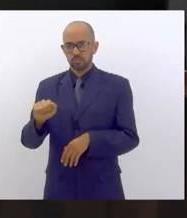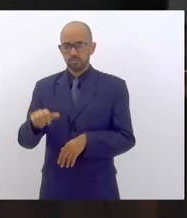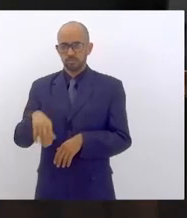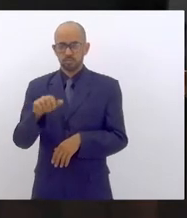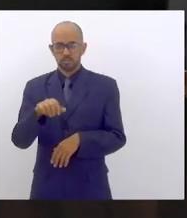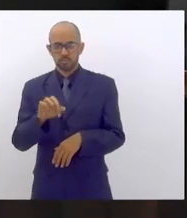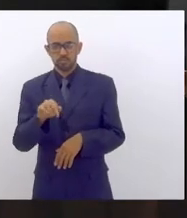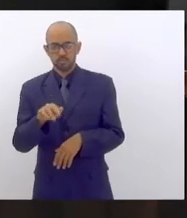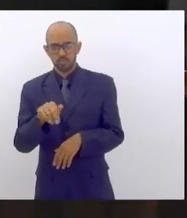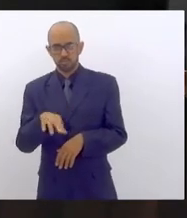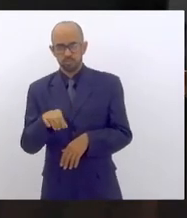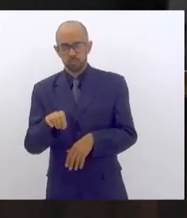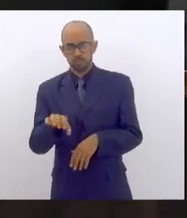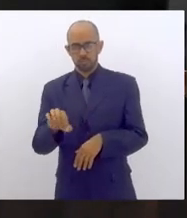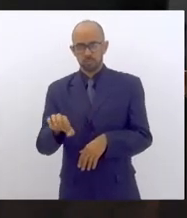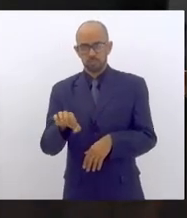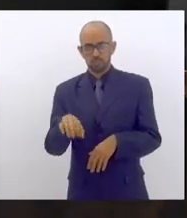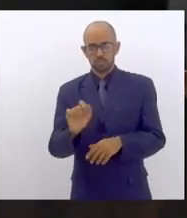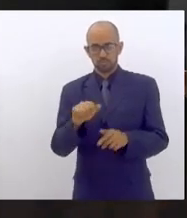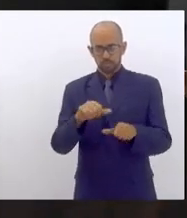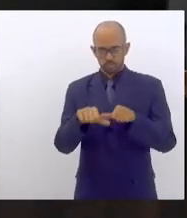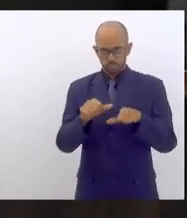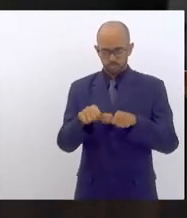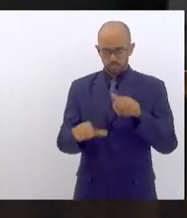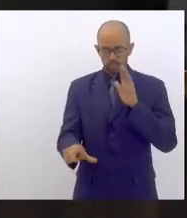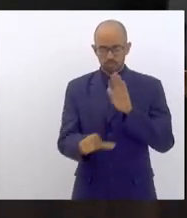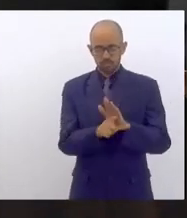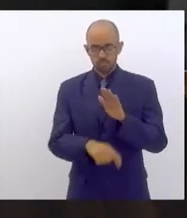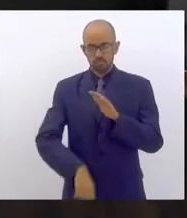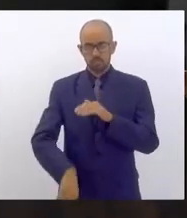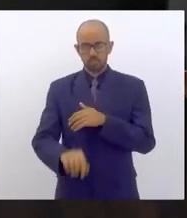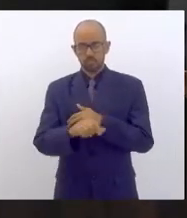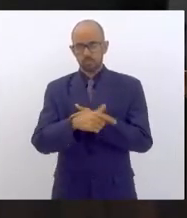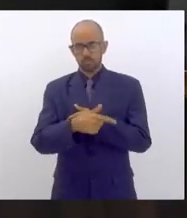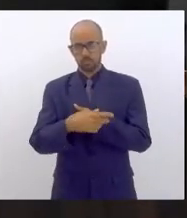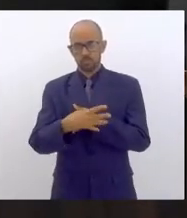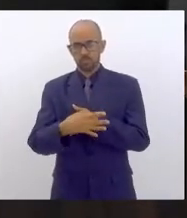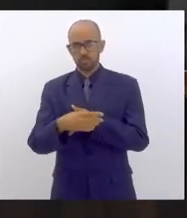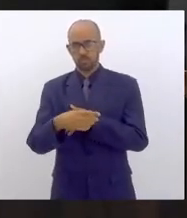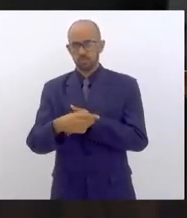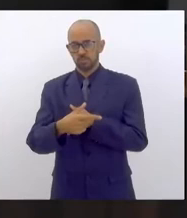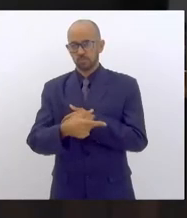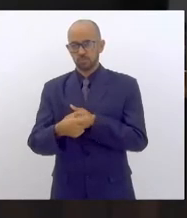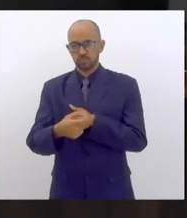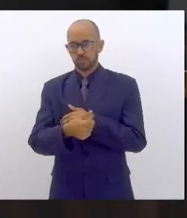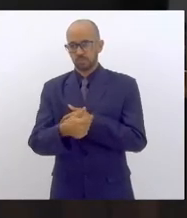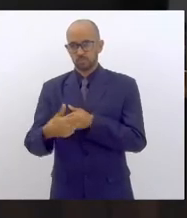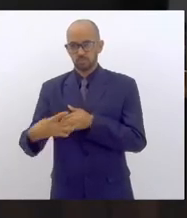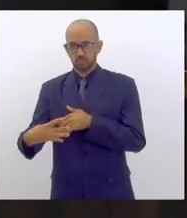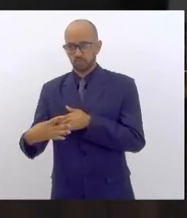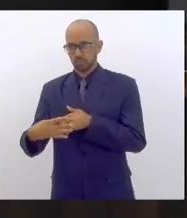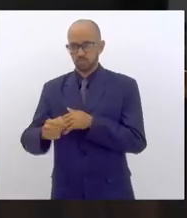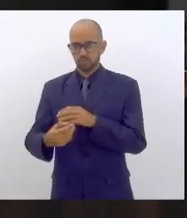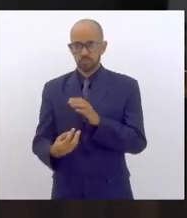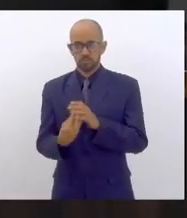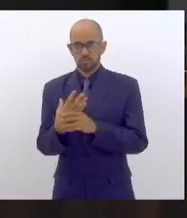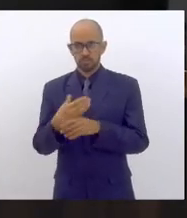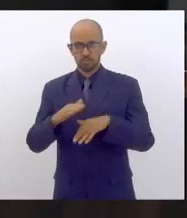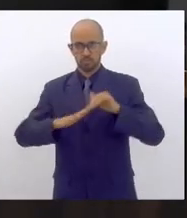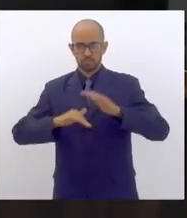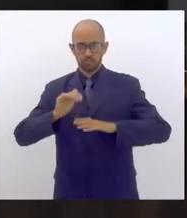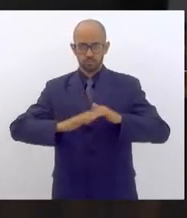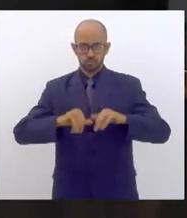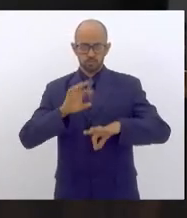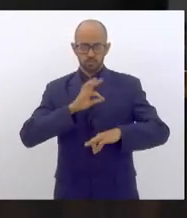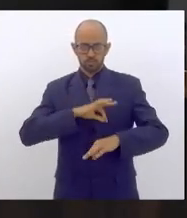Mota, que altera a lei 6.720, de 24 de março de 2014, que institui o plano de cargos e carreiras